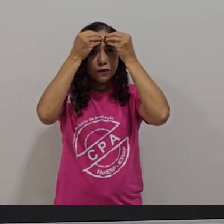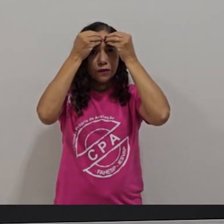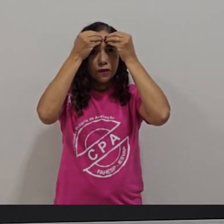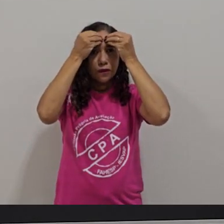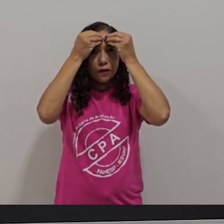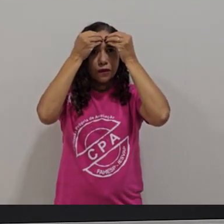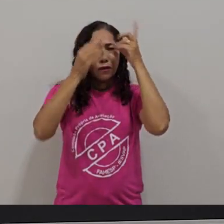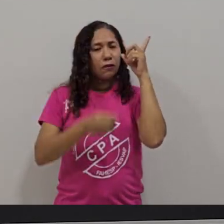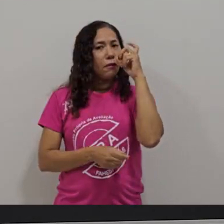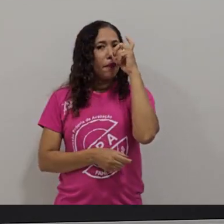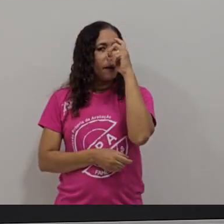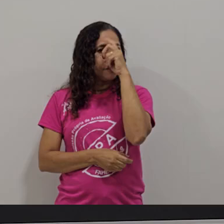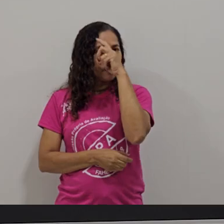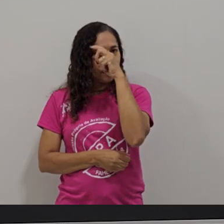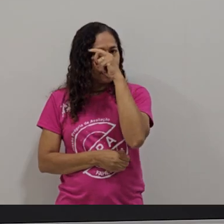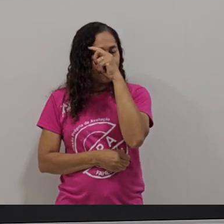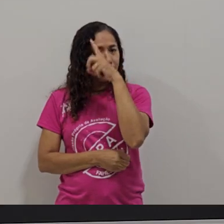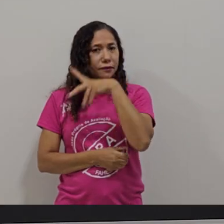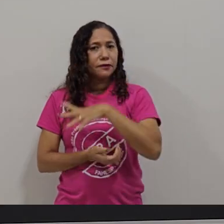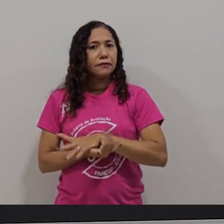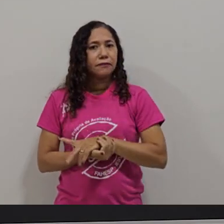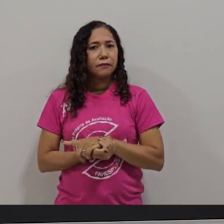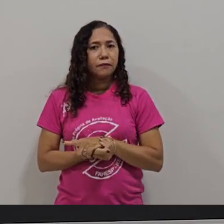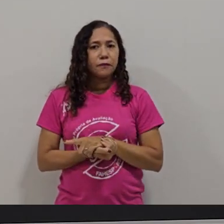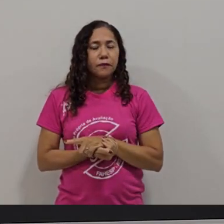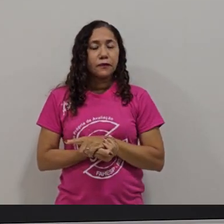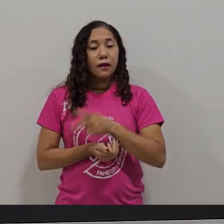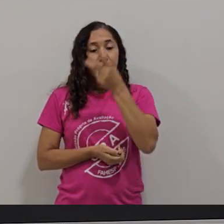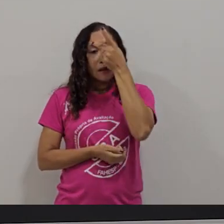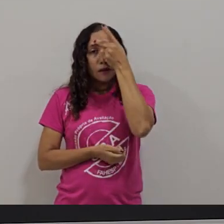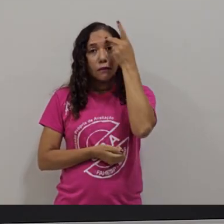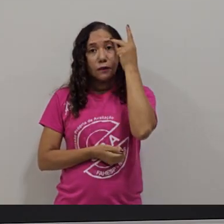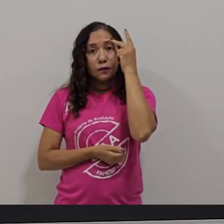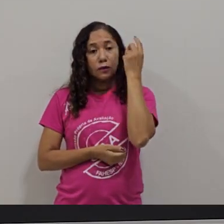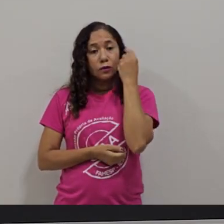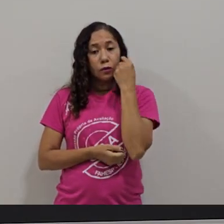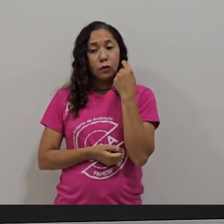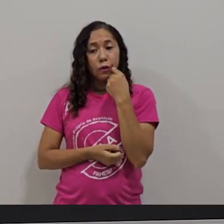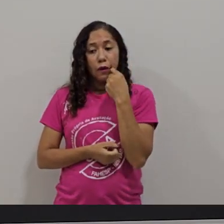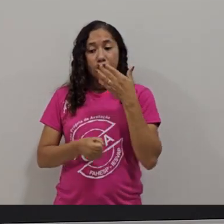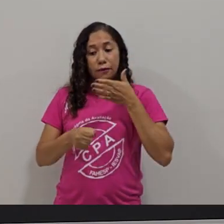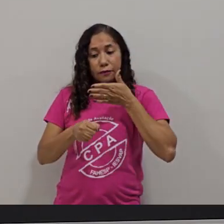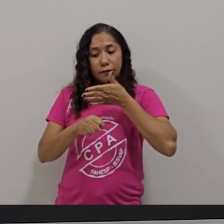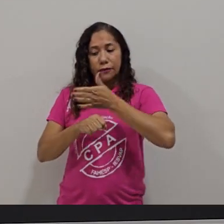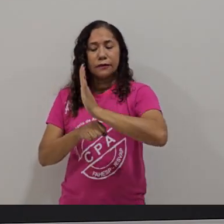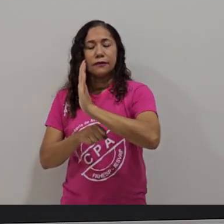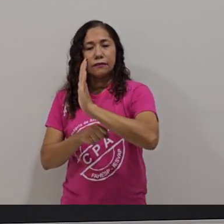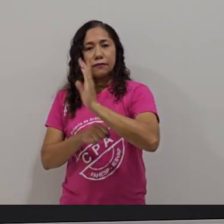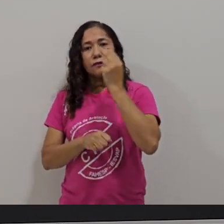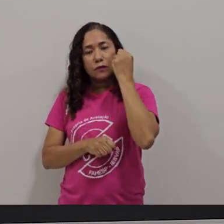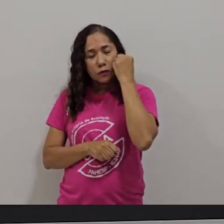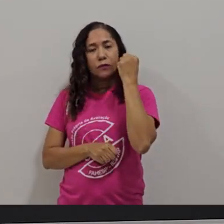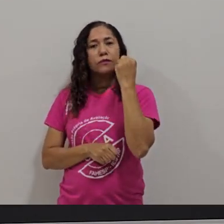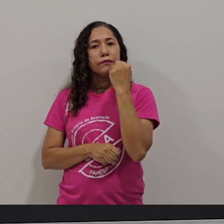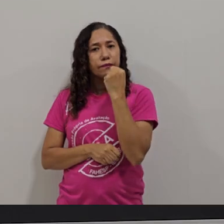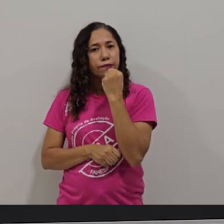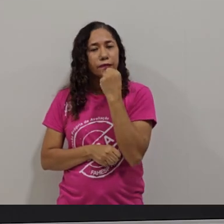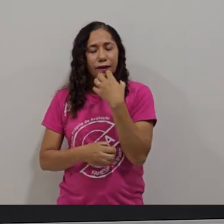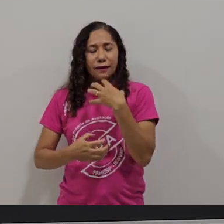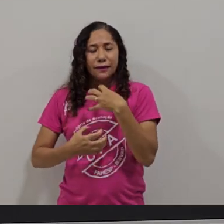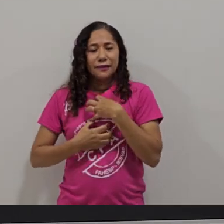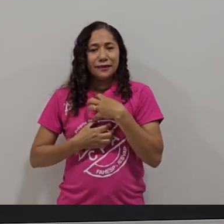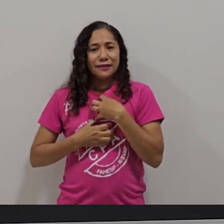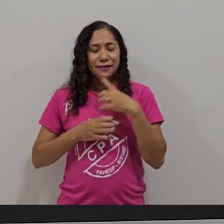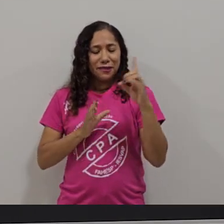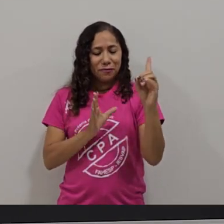a complexidade desse universo, ao ponto de que a pessoa que busque a justiça, enquanto surdo, ela se